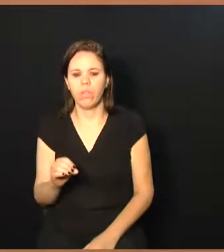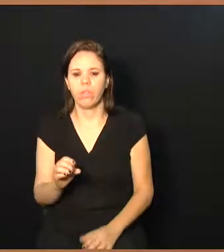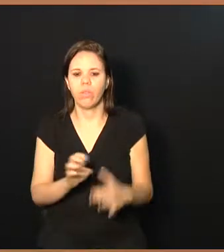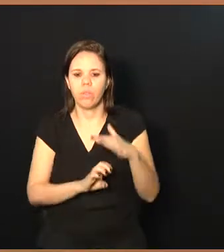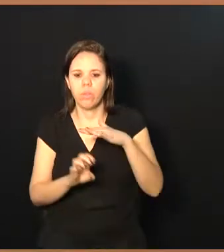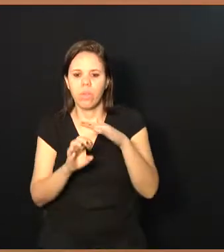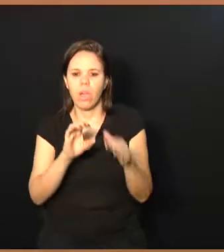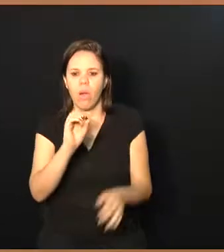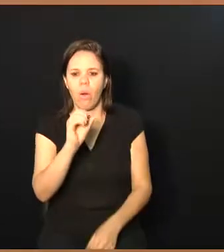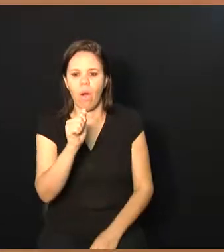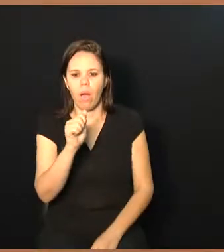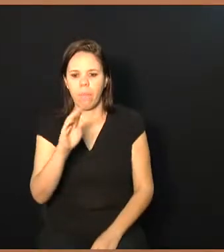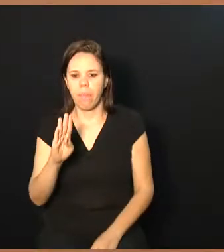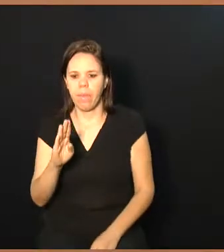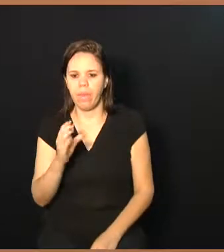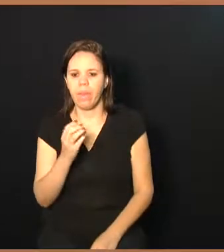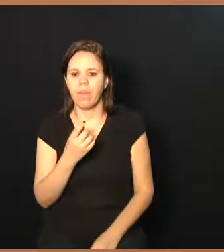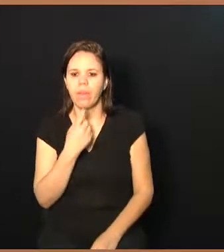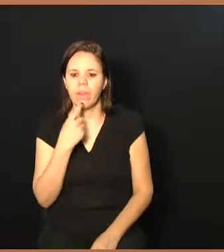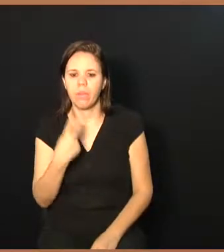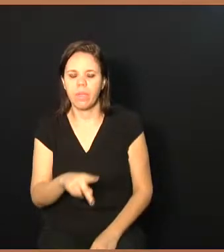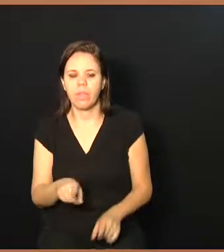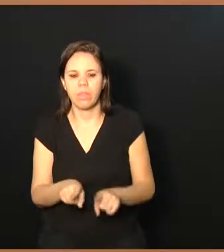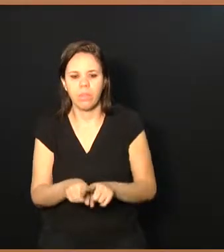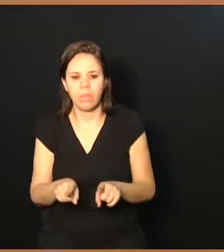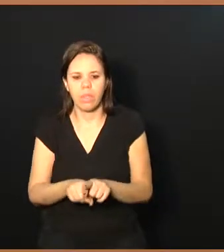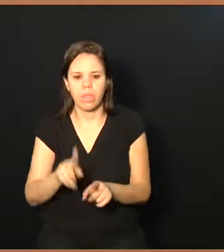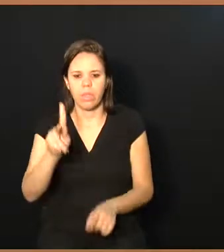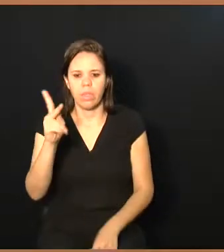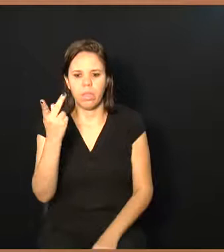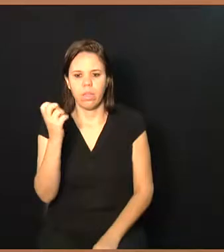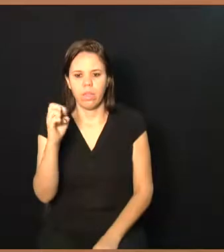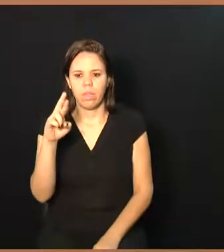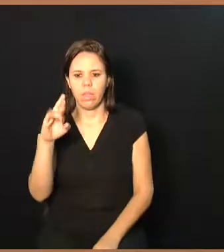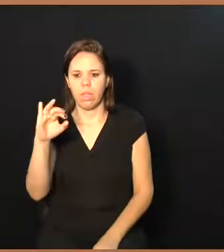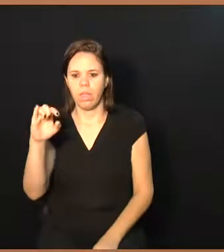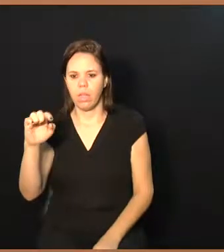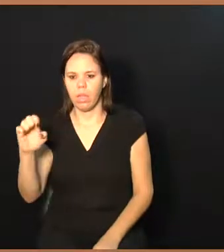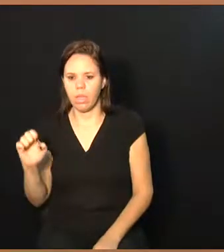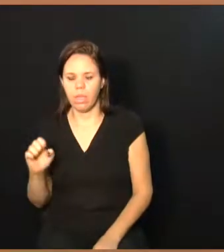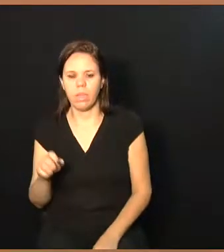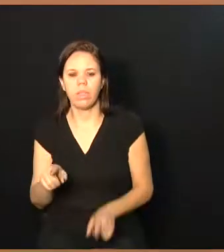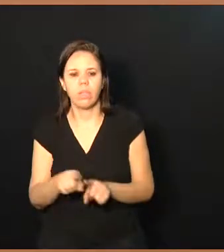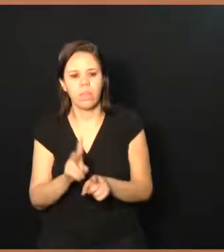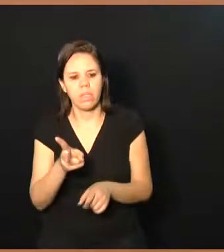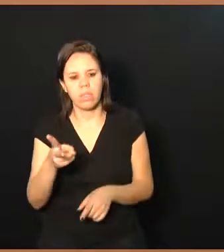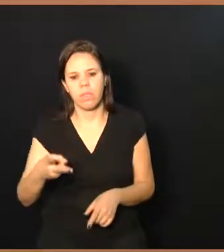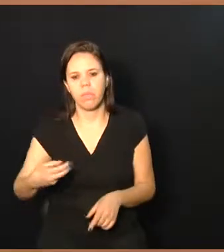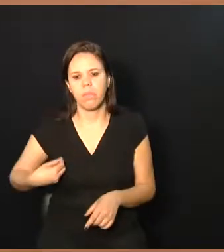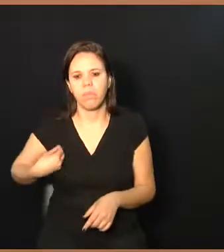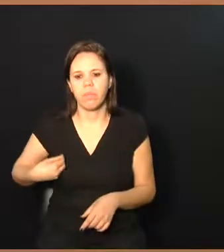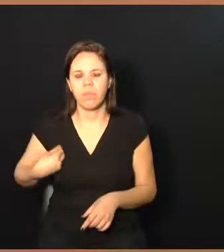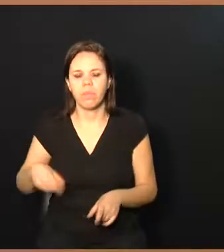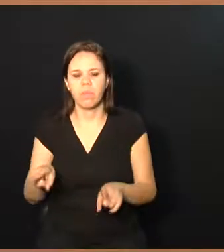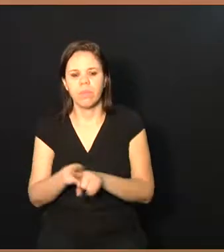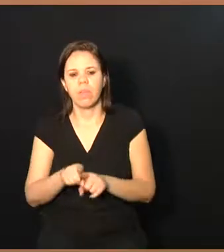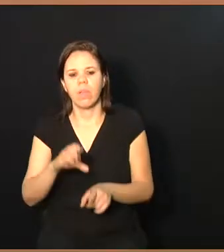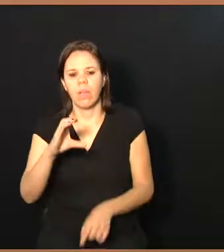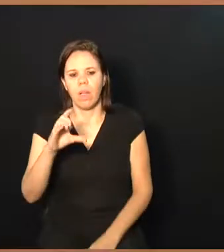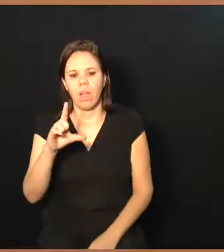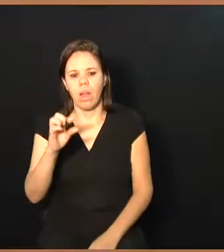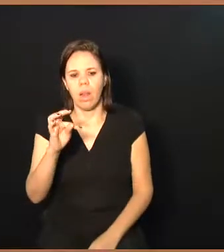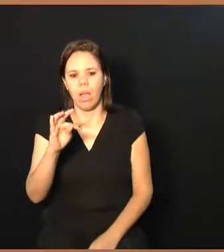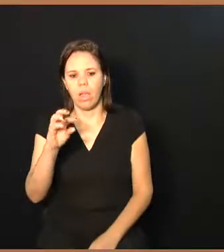O Henrique Bernardes Mendes, despachante aduaneiro do Sindasp, sempre presente também. Cleiton Rodrigues,